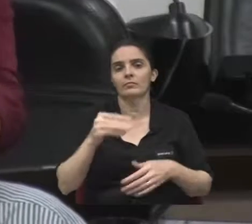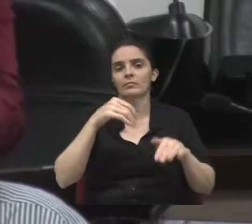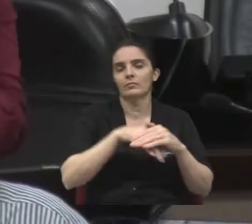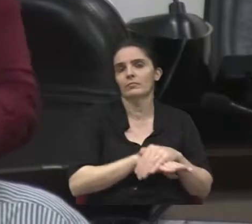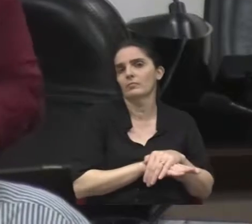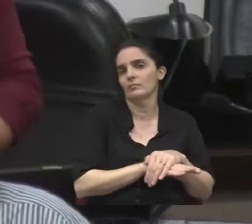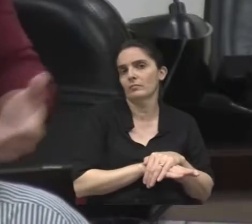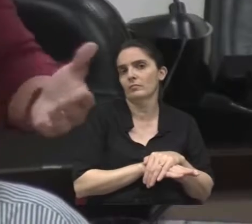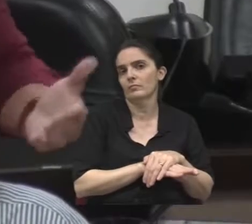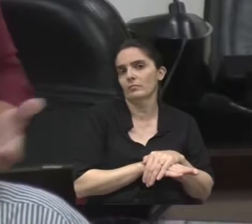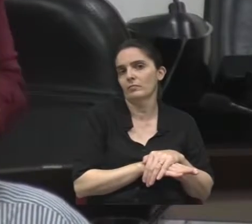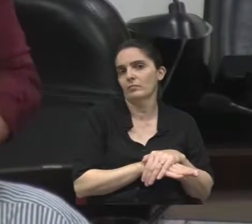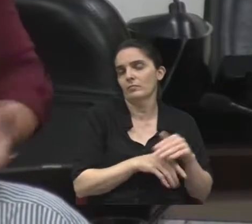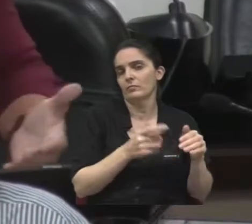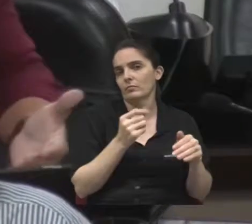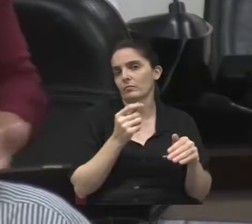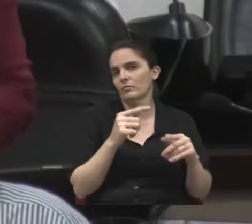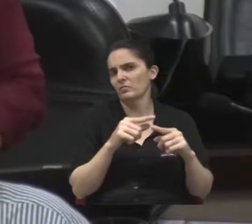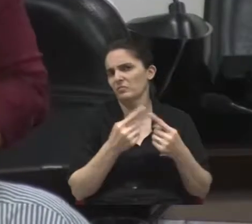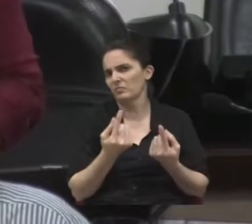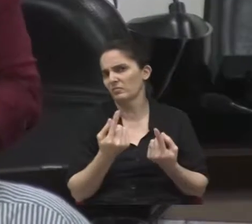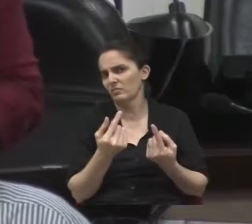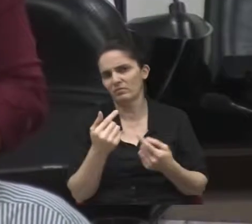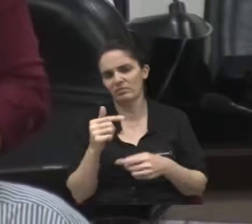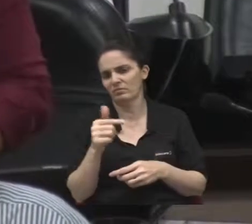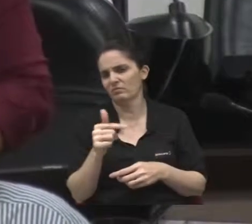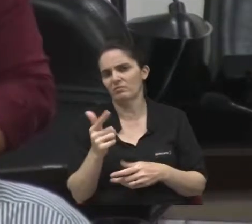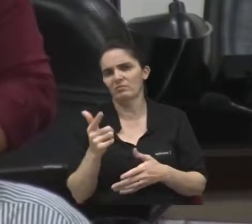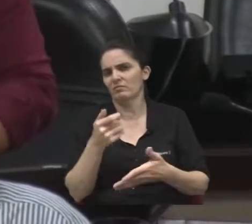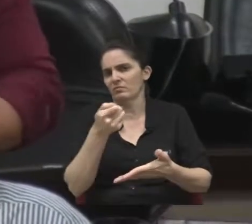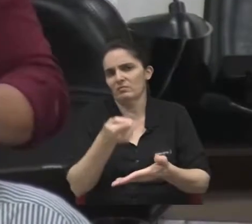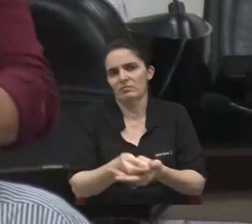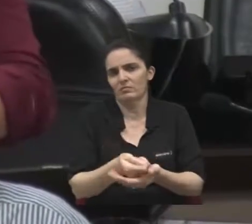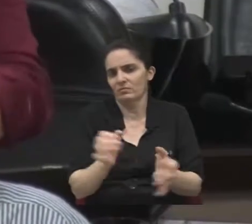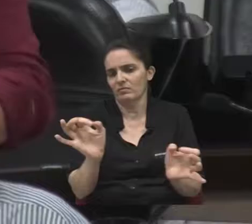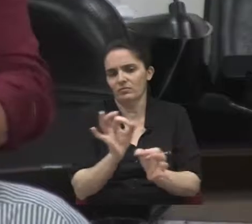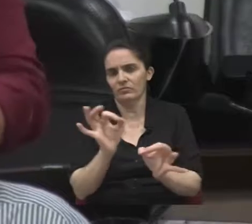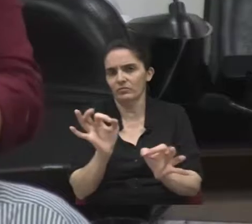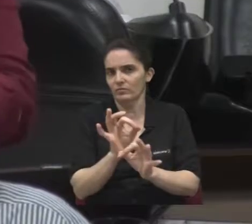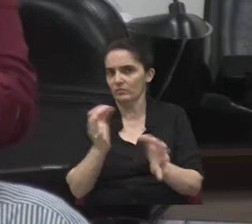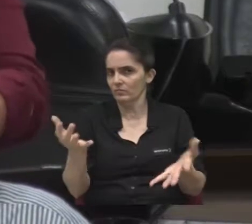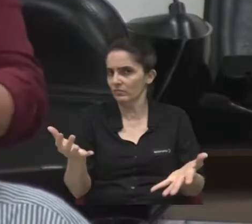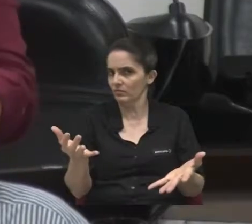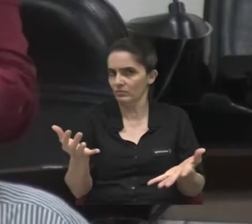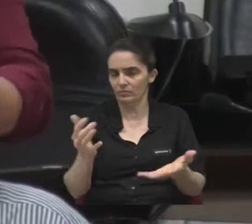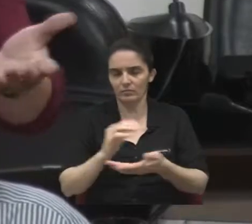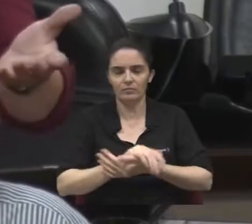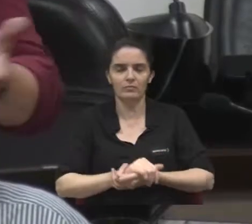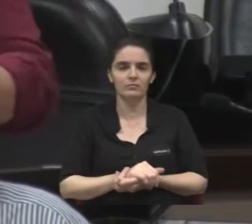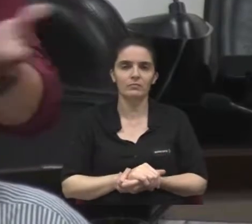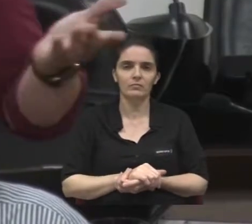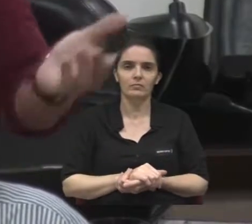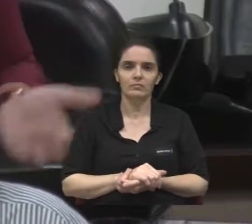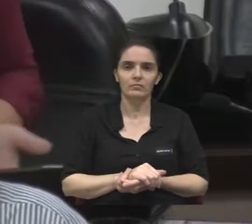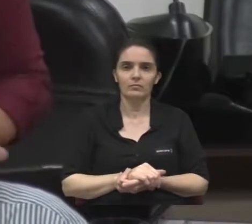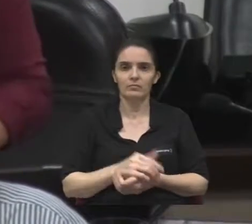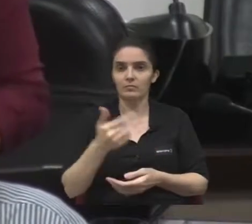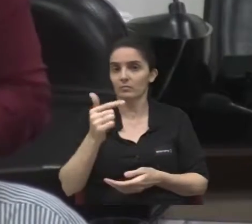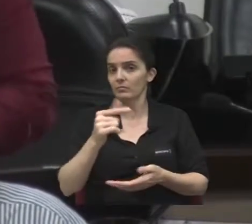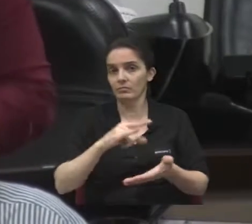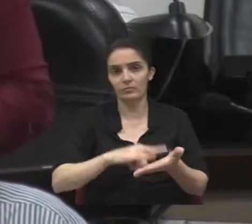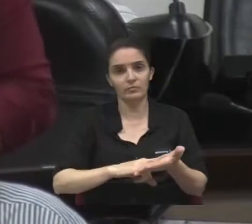Reservado em orçamento, mas não estava empenhado, não estava pago. Não havia a tratativa e o contrato, o convênio